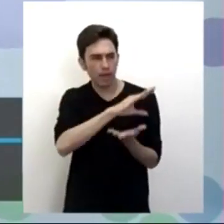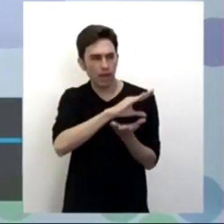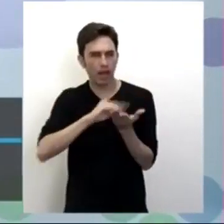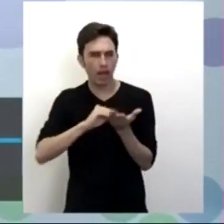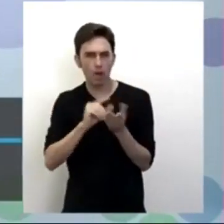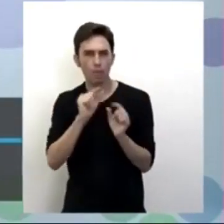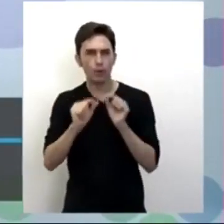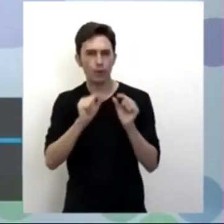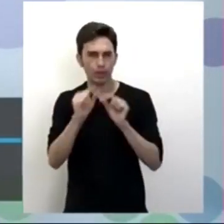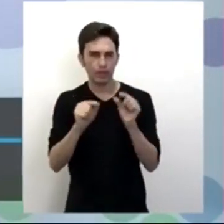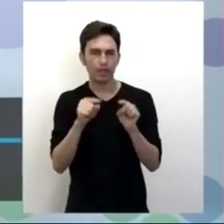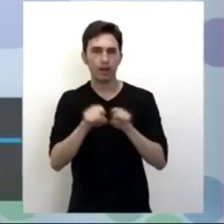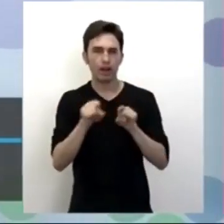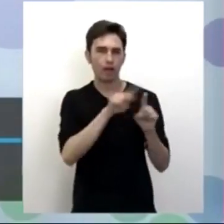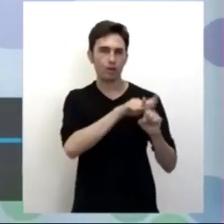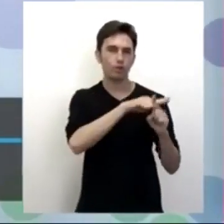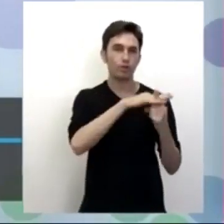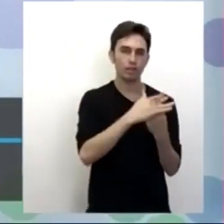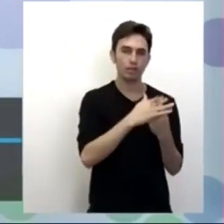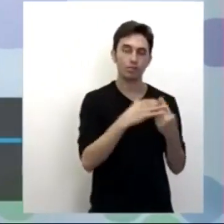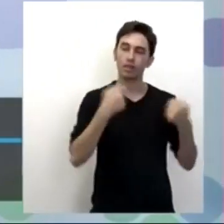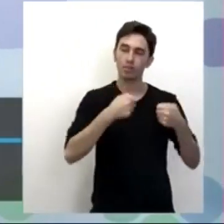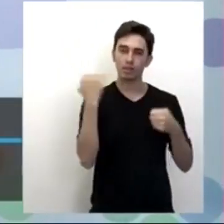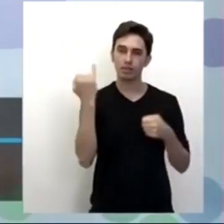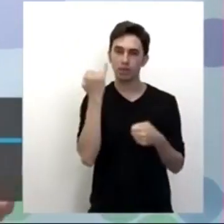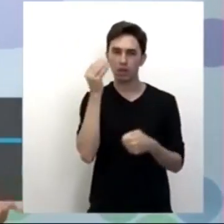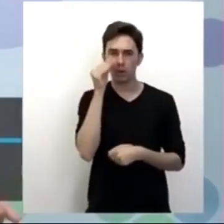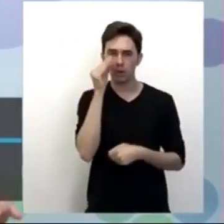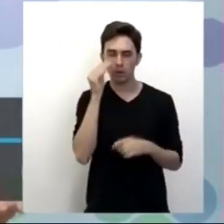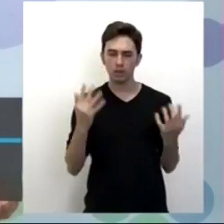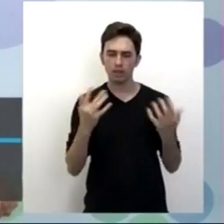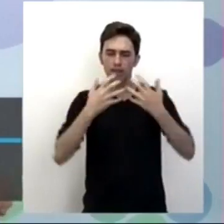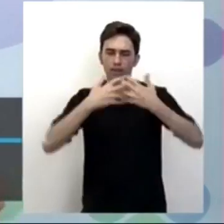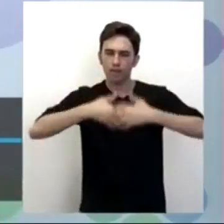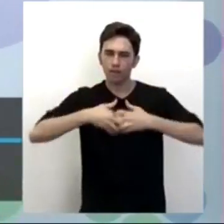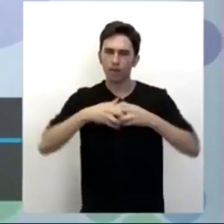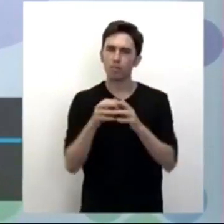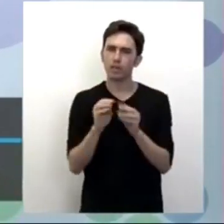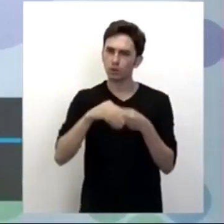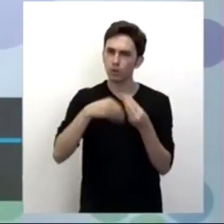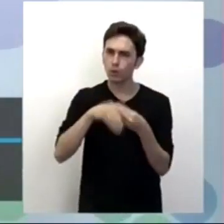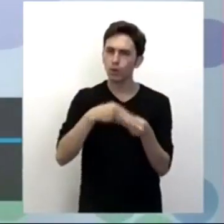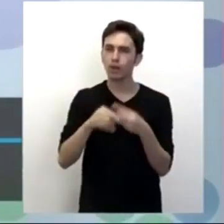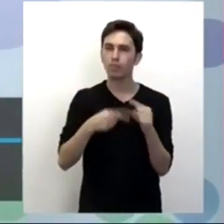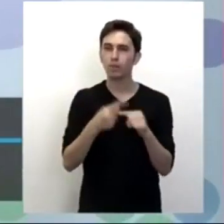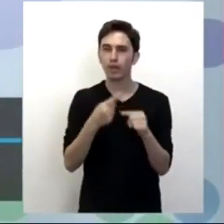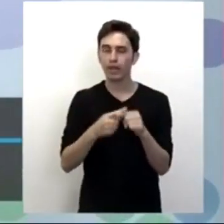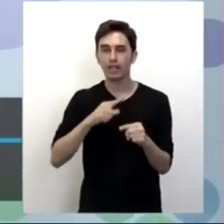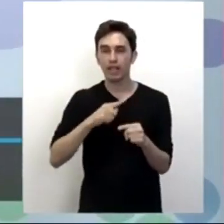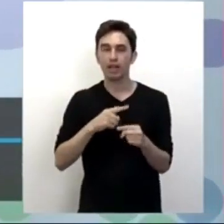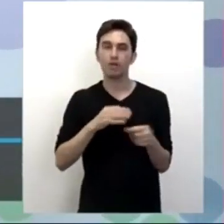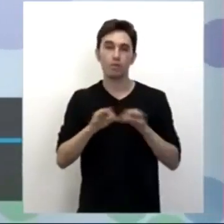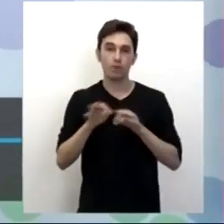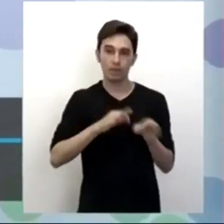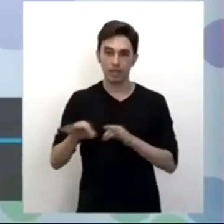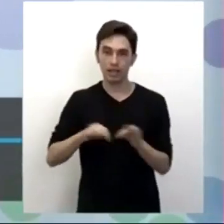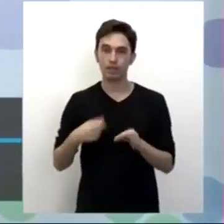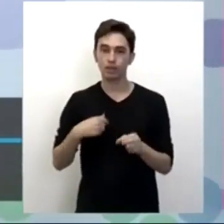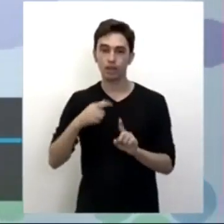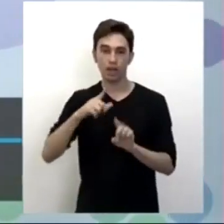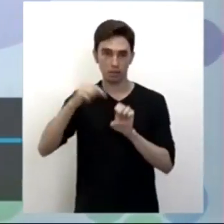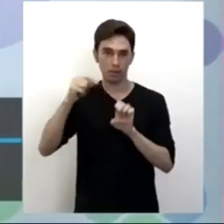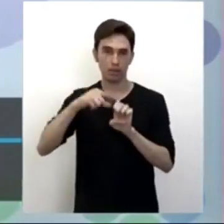haja essa fusão, numa perspectiva de garantir, ao mesmo tempo, um processo de empreendedorismo típico